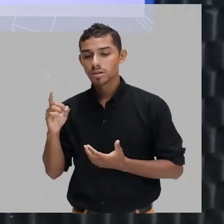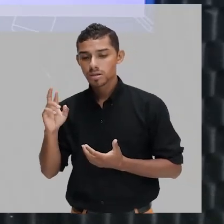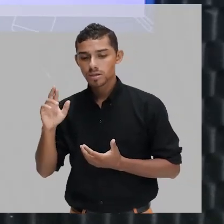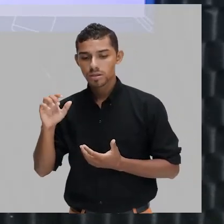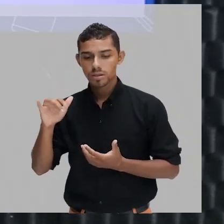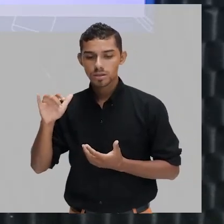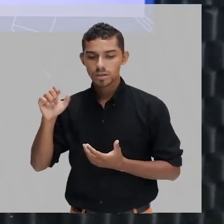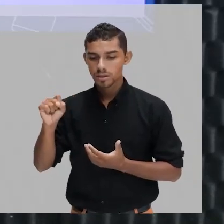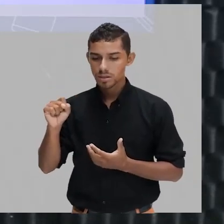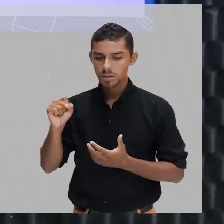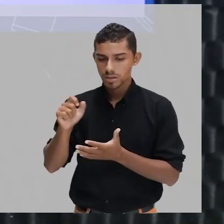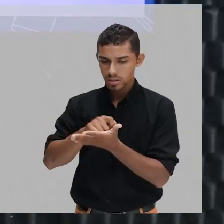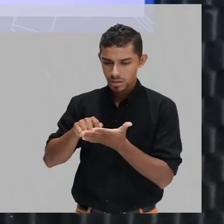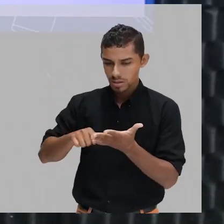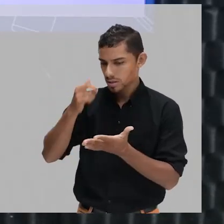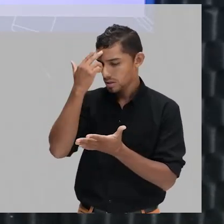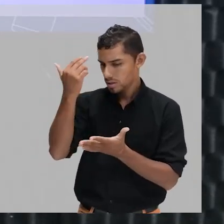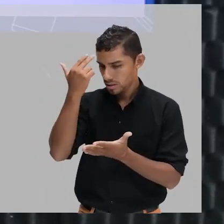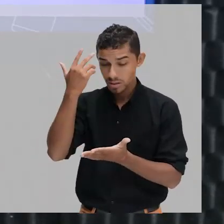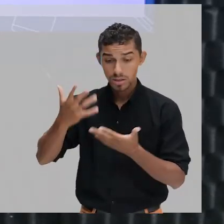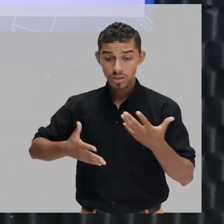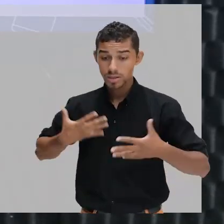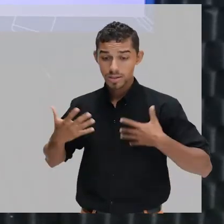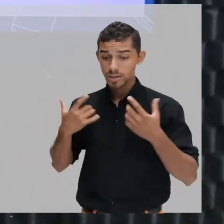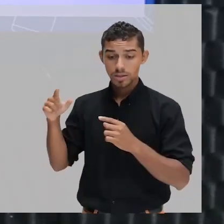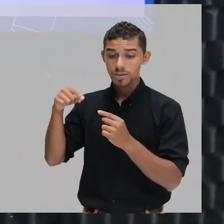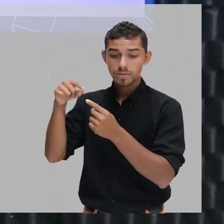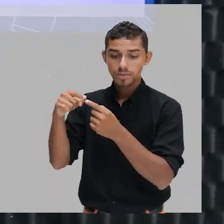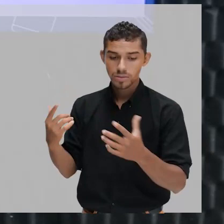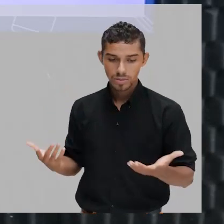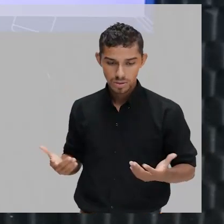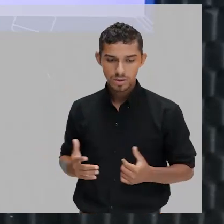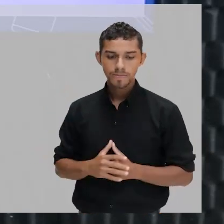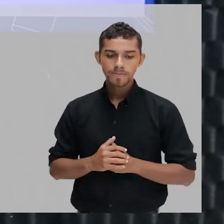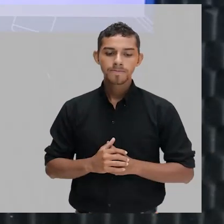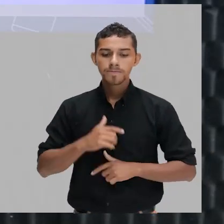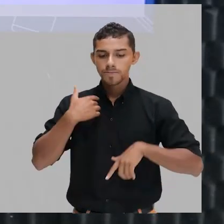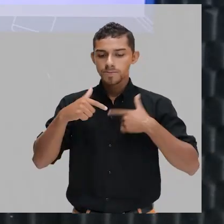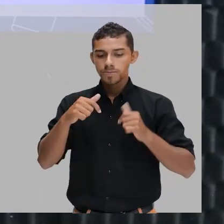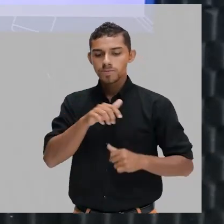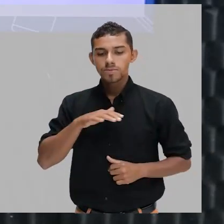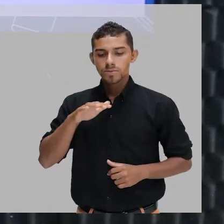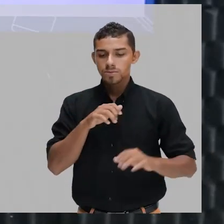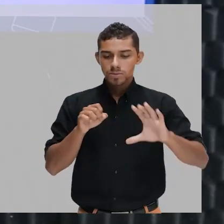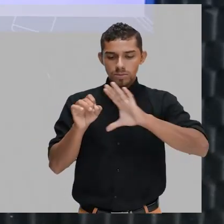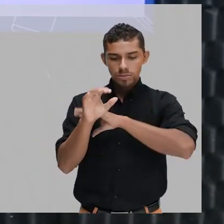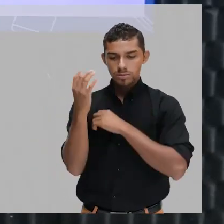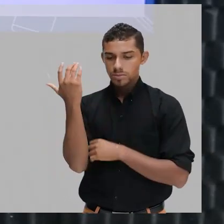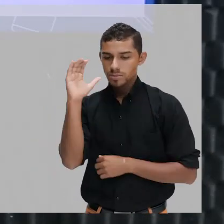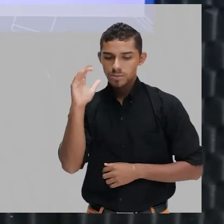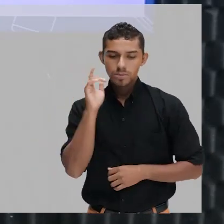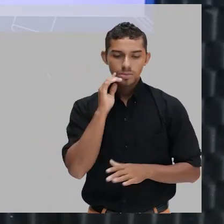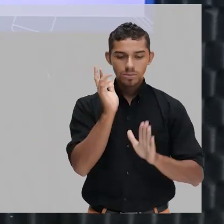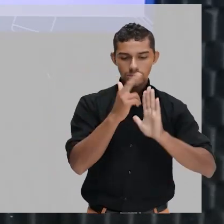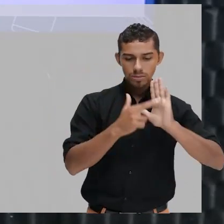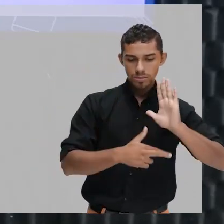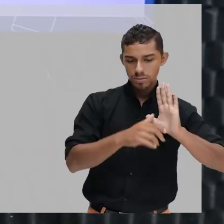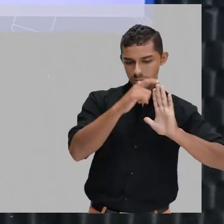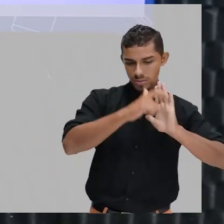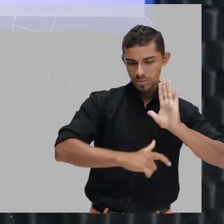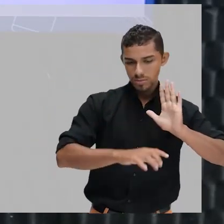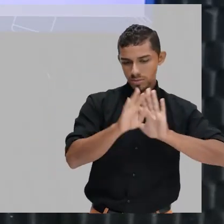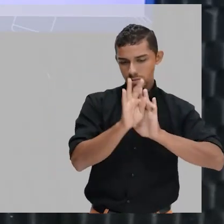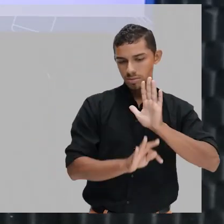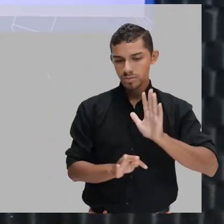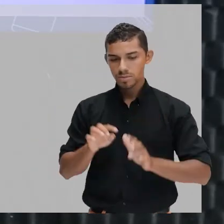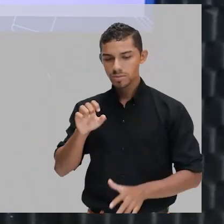escrever histórias a partir da animação de objetos, certo? Trabalhos na área publicitária, roteiros, orientação de storyboard, isso aqui